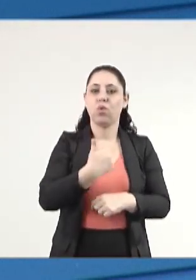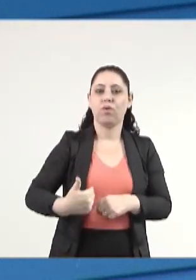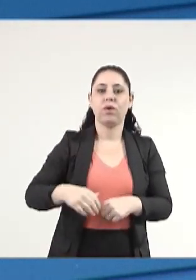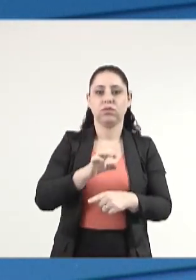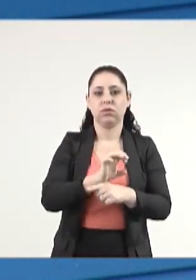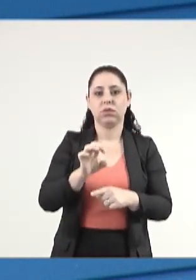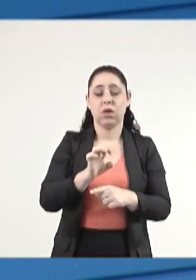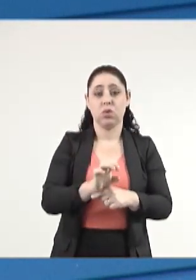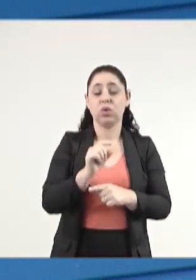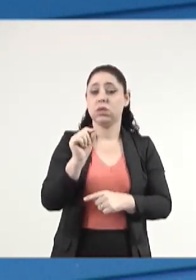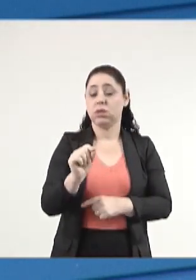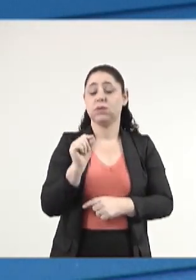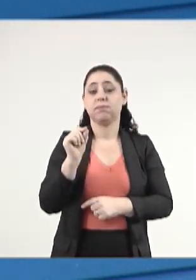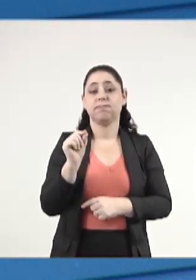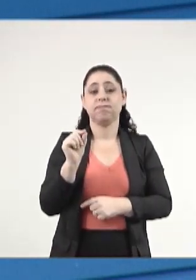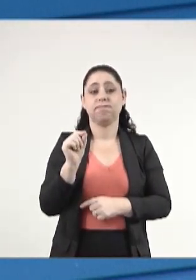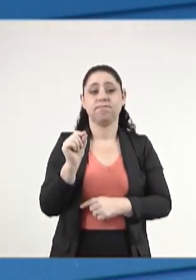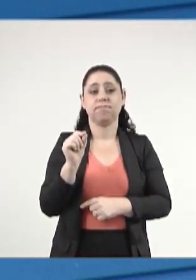governo do estado para que